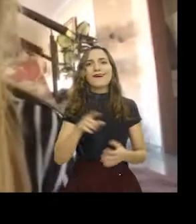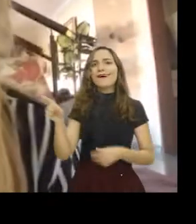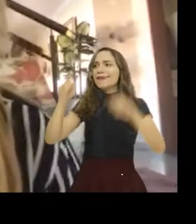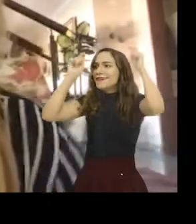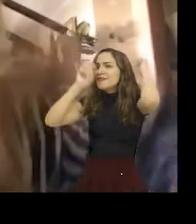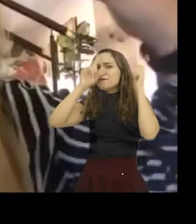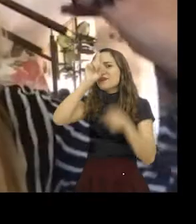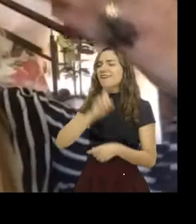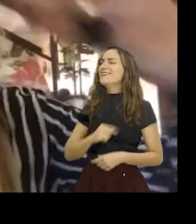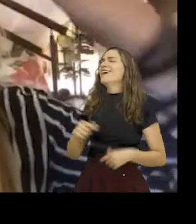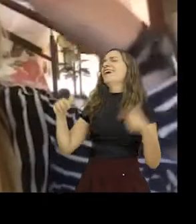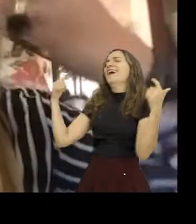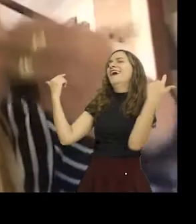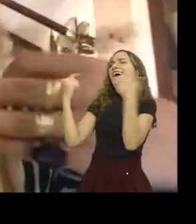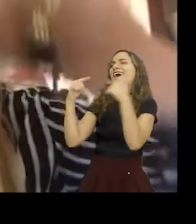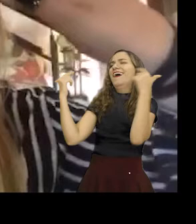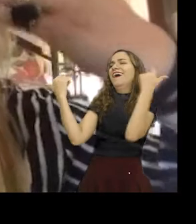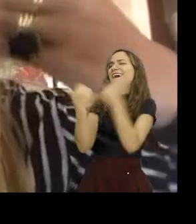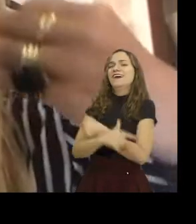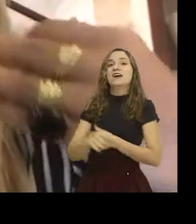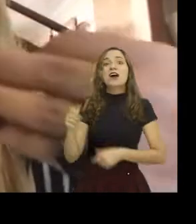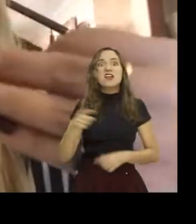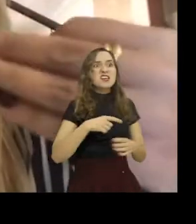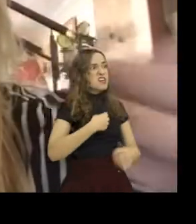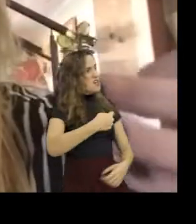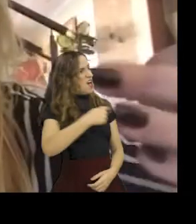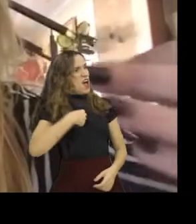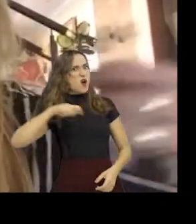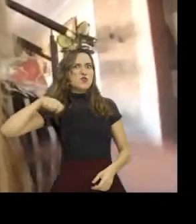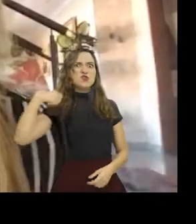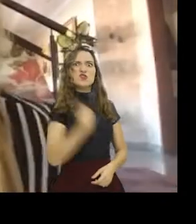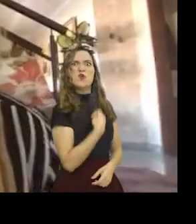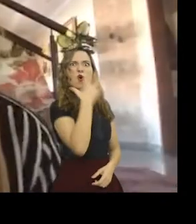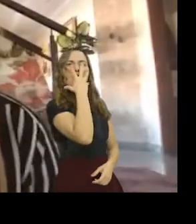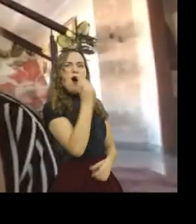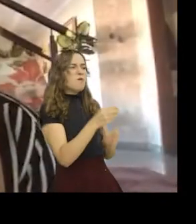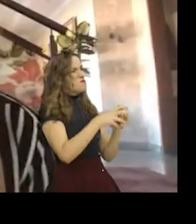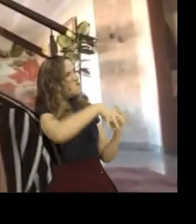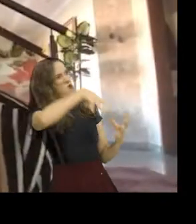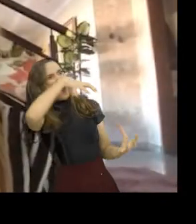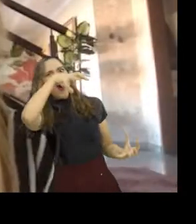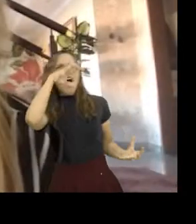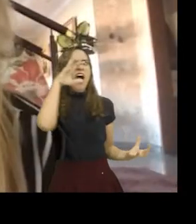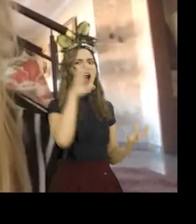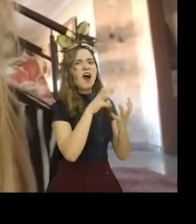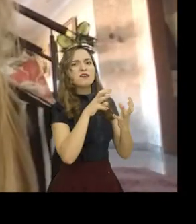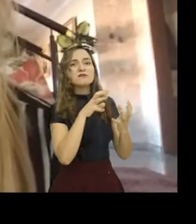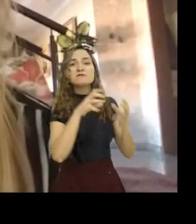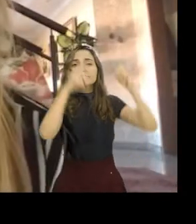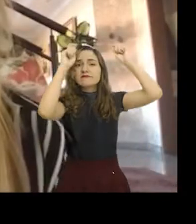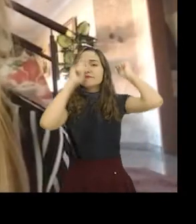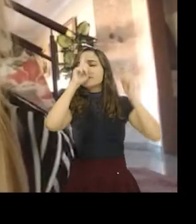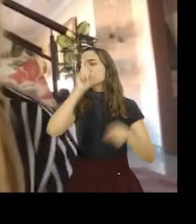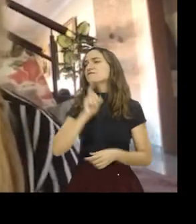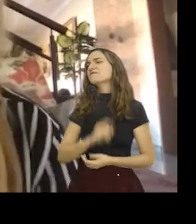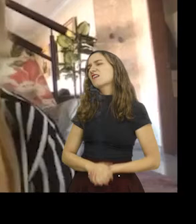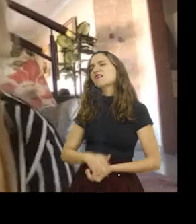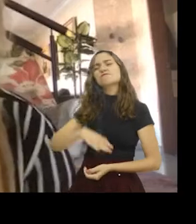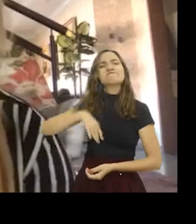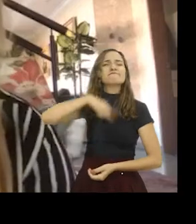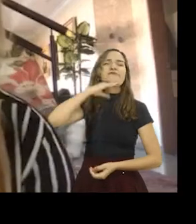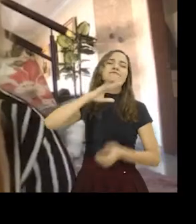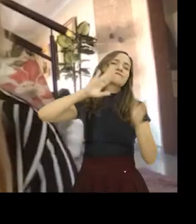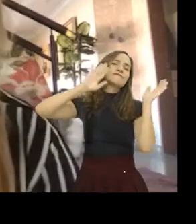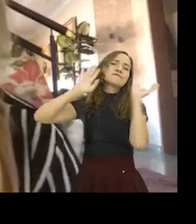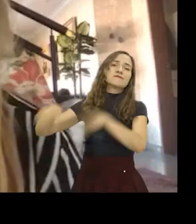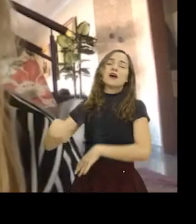E ele berrou: "Eu sou um lobo!" Chapeuzinho já estava meio enjoada, com vontade